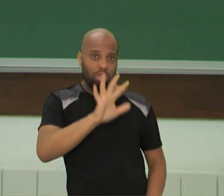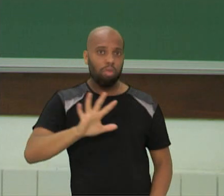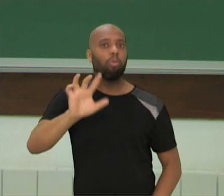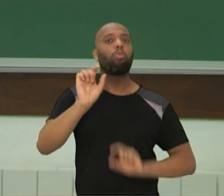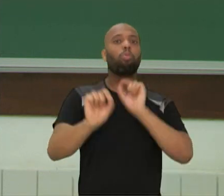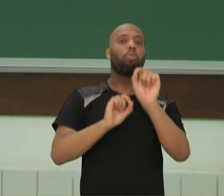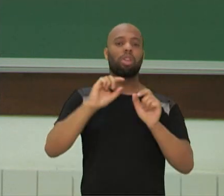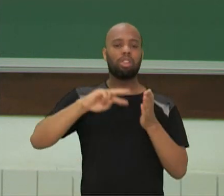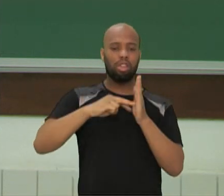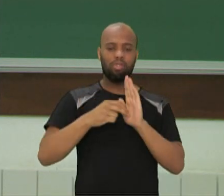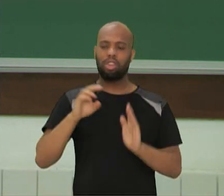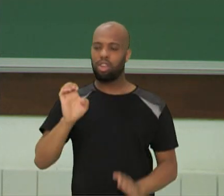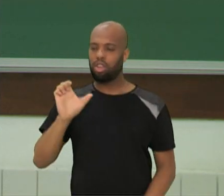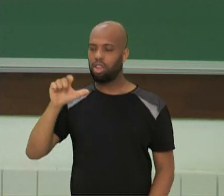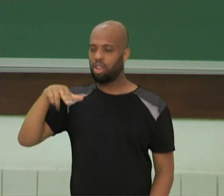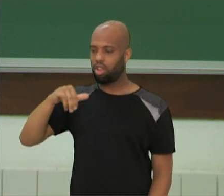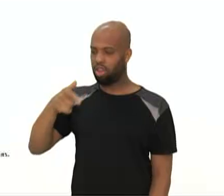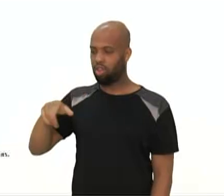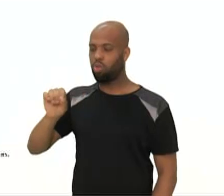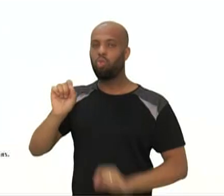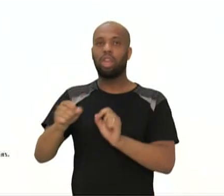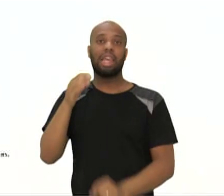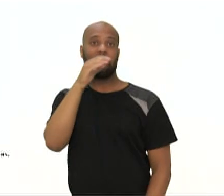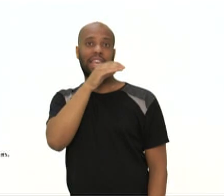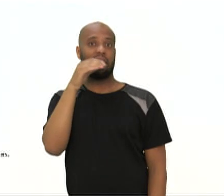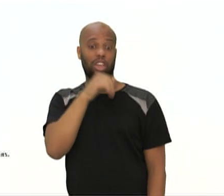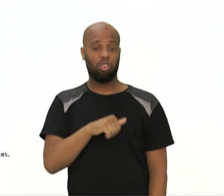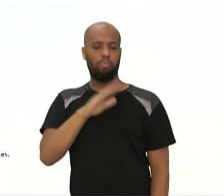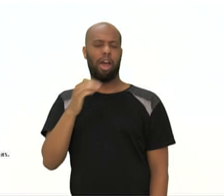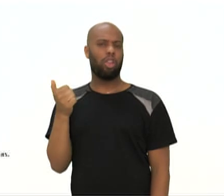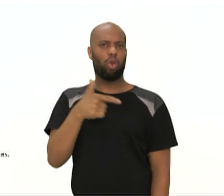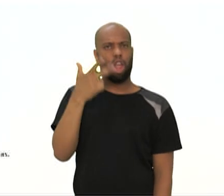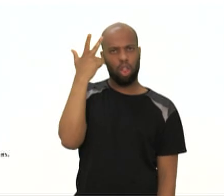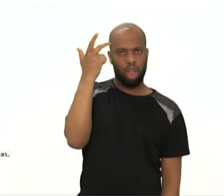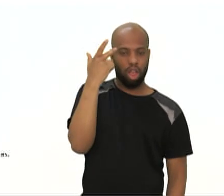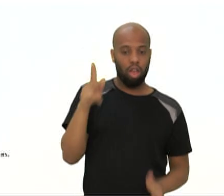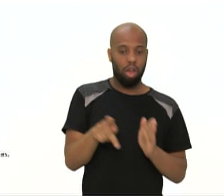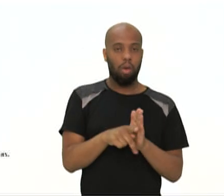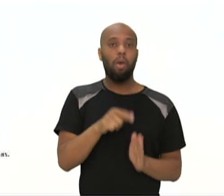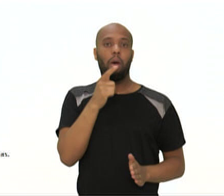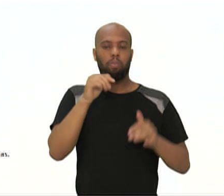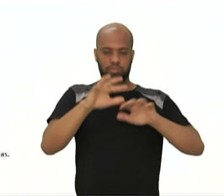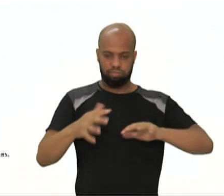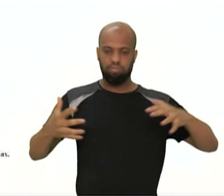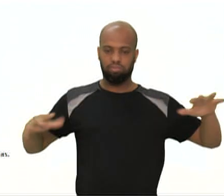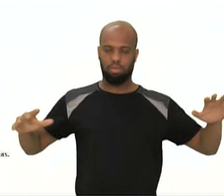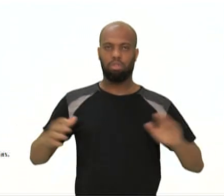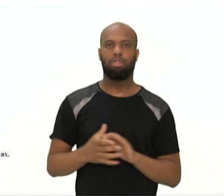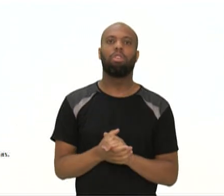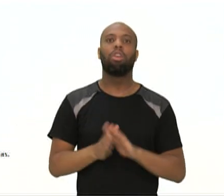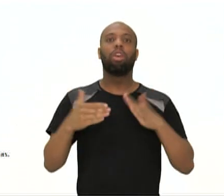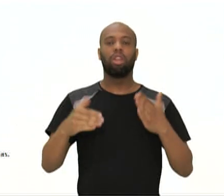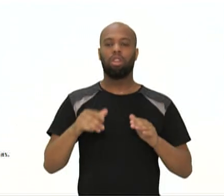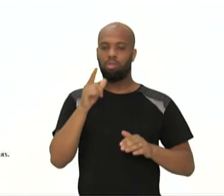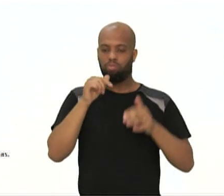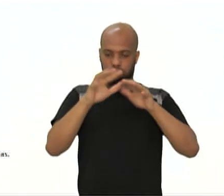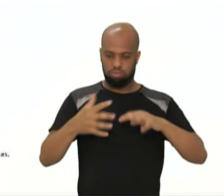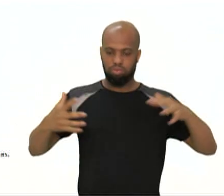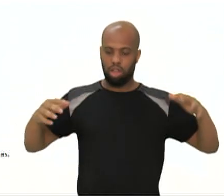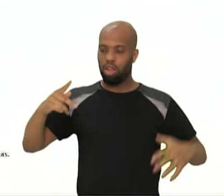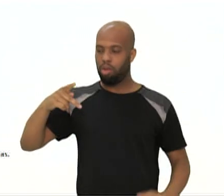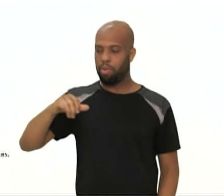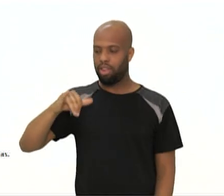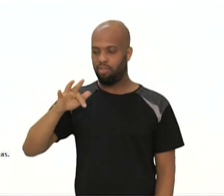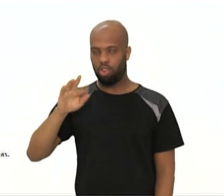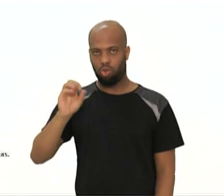de El Niño, que é um aquecimento anormal das águas do Oceano Pacífico. Então, as águas do Oceano Pacífico